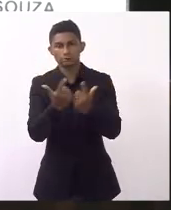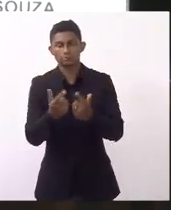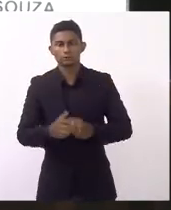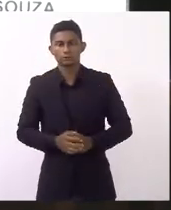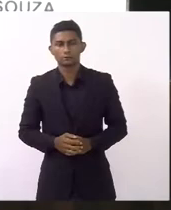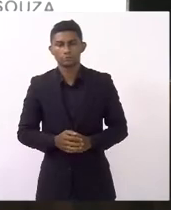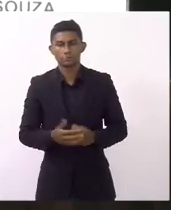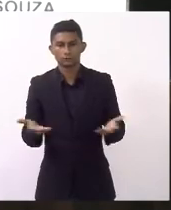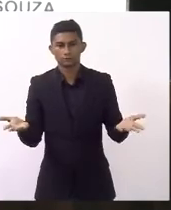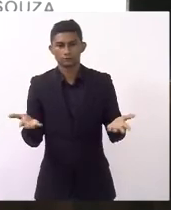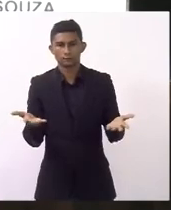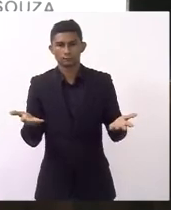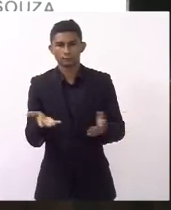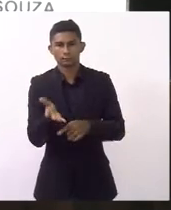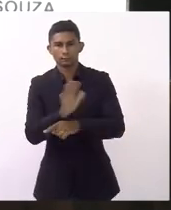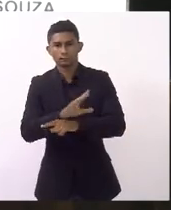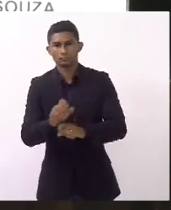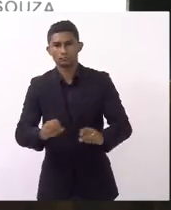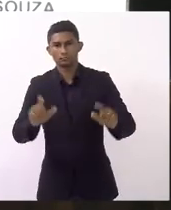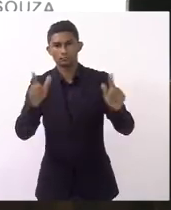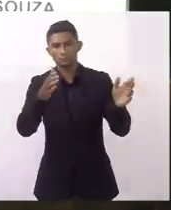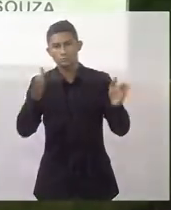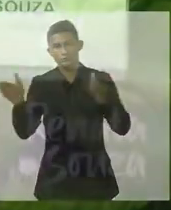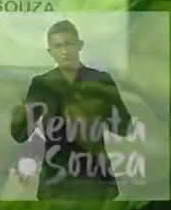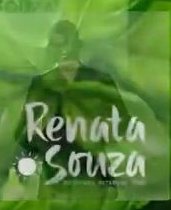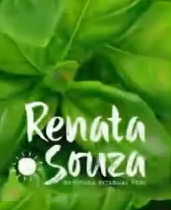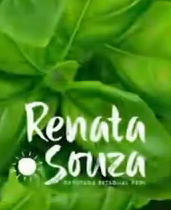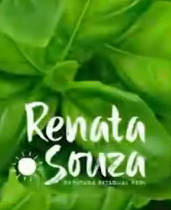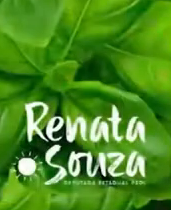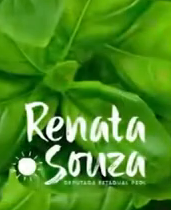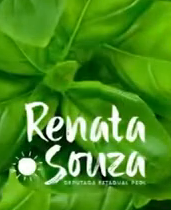colocar neste momento o vídeo